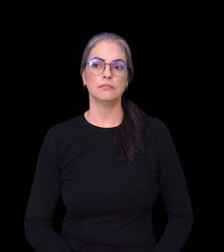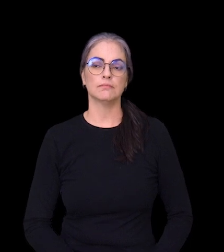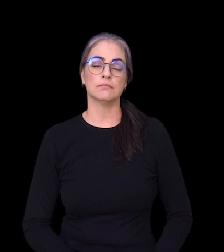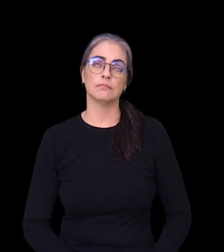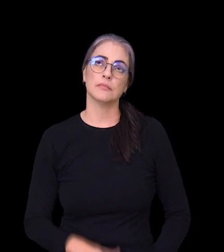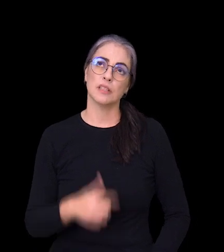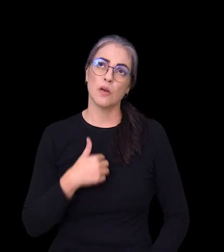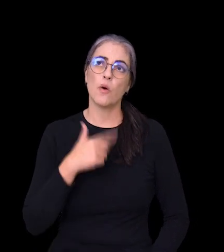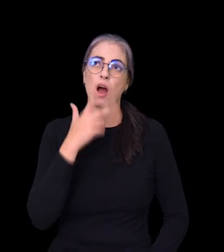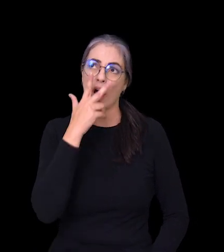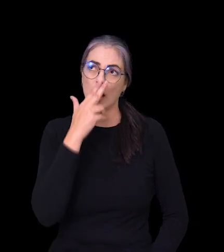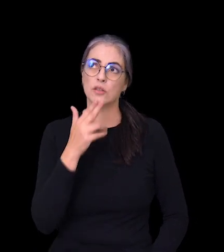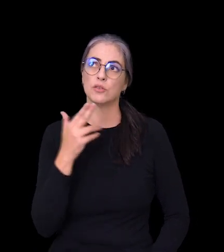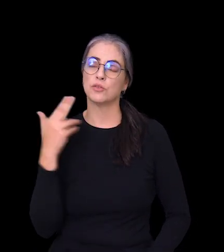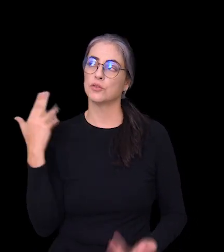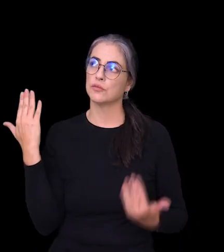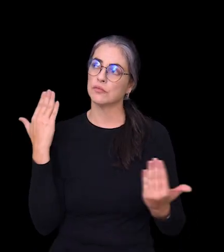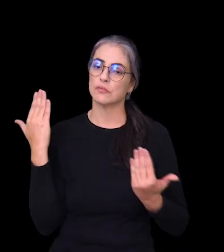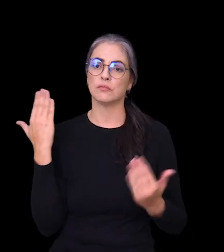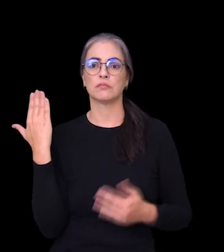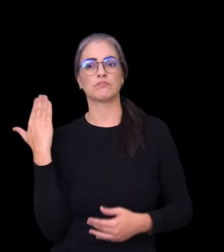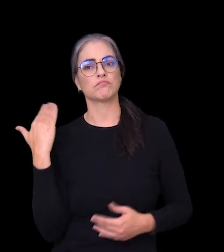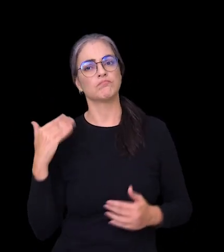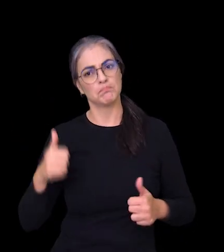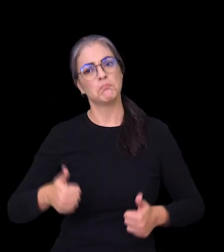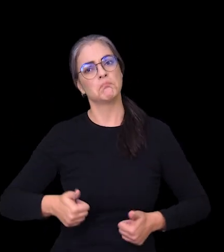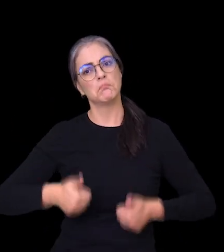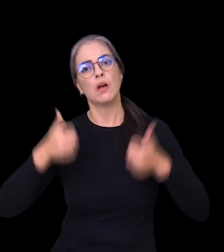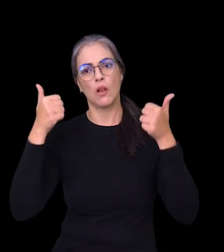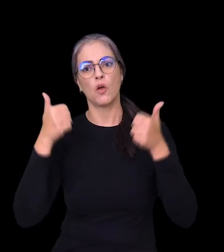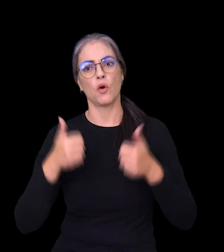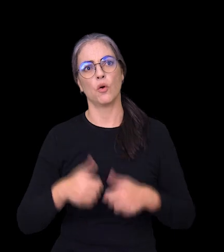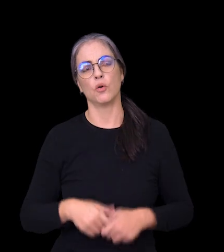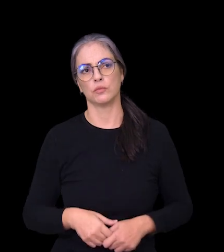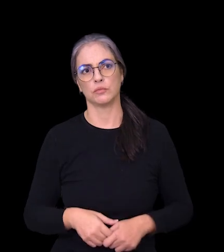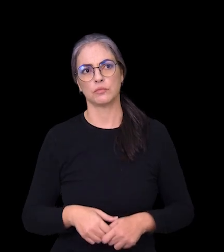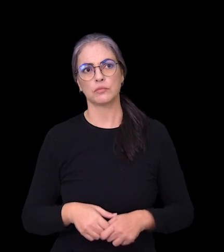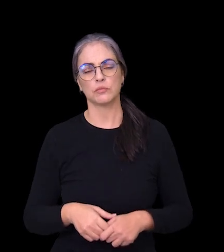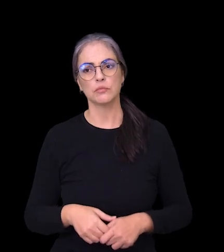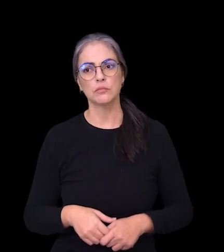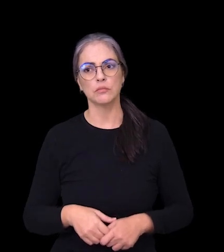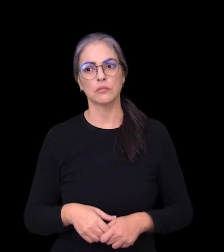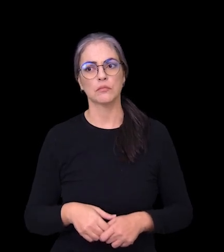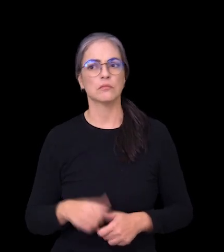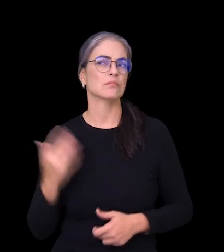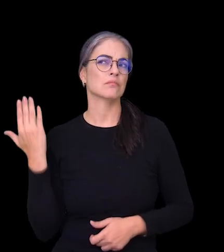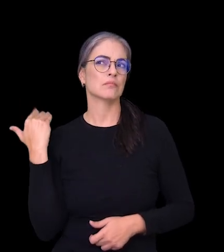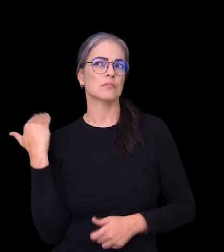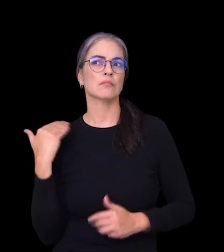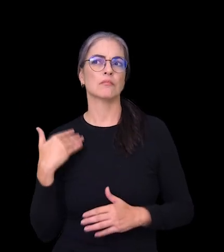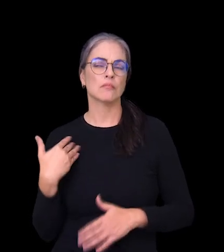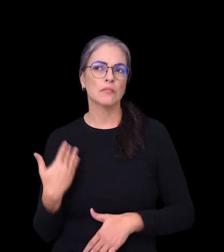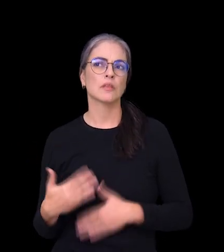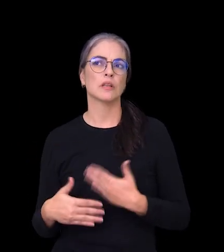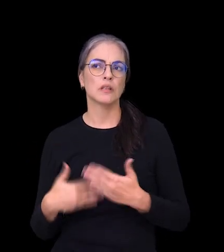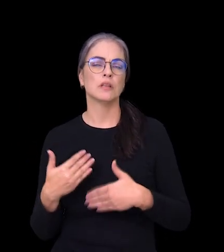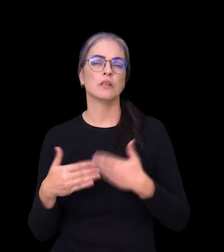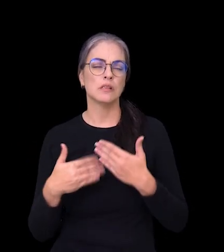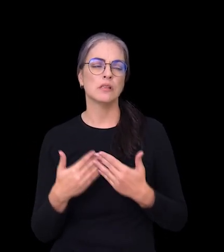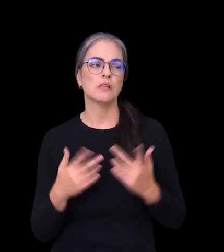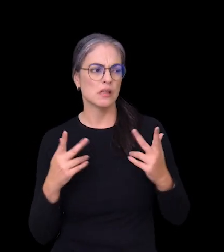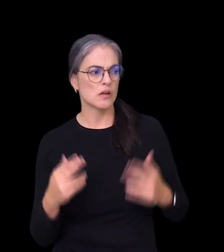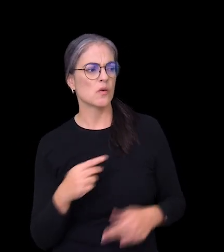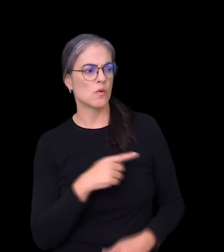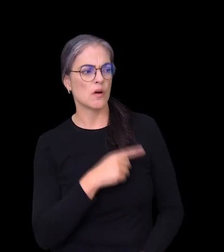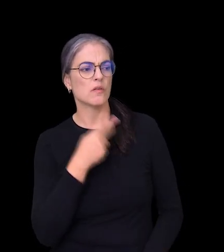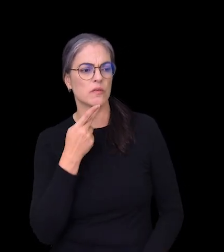melhorou significativamente também. Deputada Ana Pimentel, PT, Minas Gerais. Eu acho que, primeiro, ressaltando o que a Ana já tinha falado, a